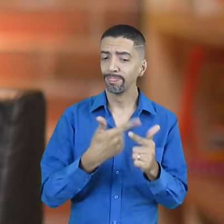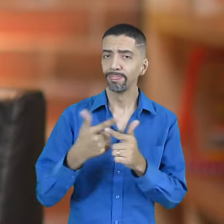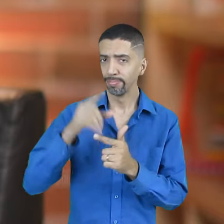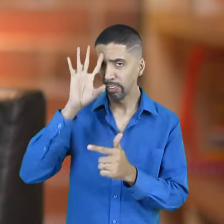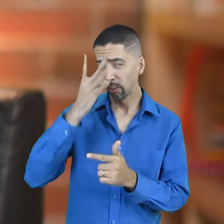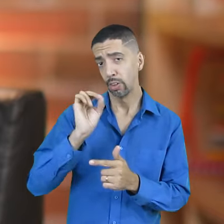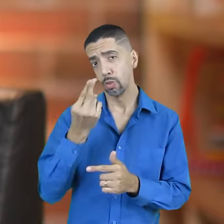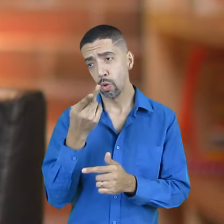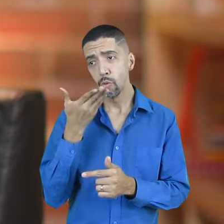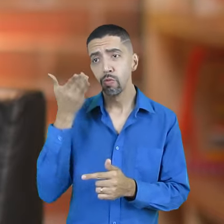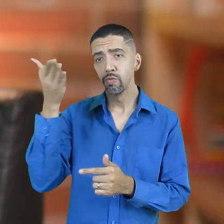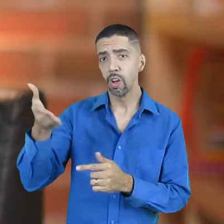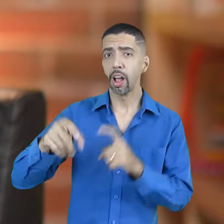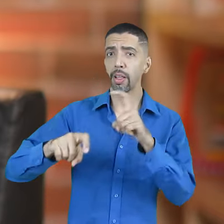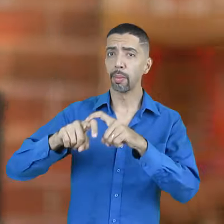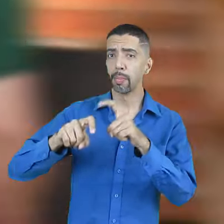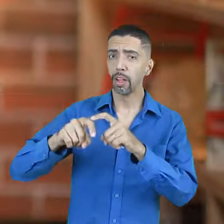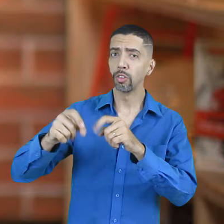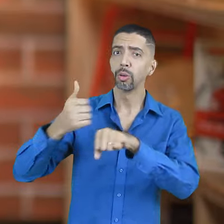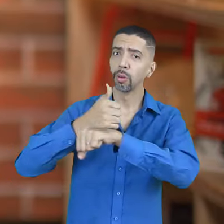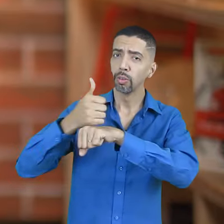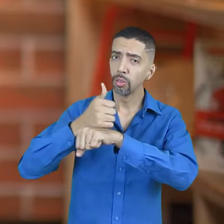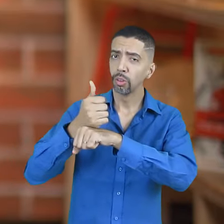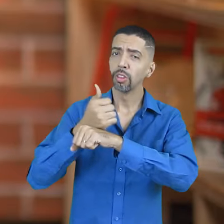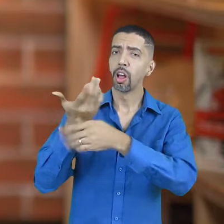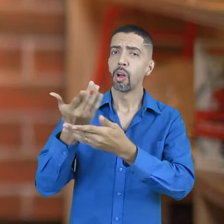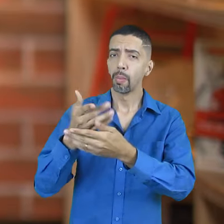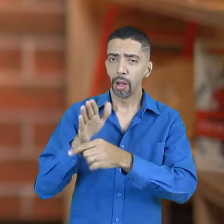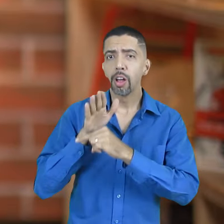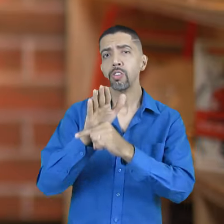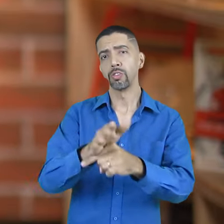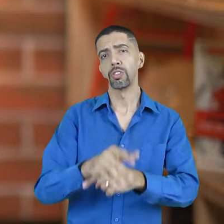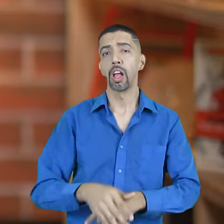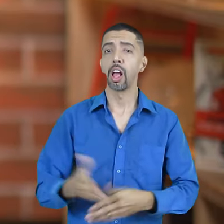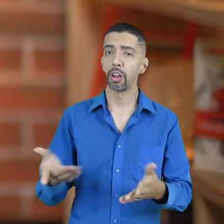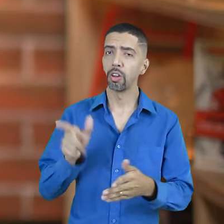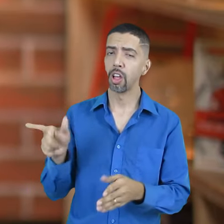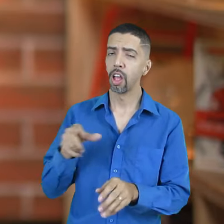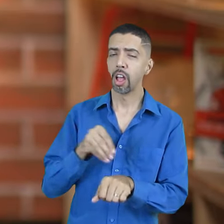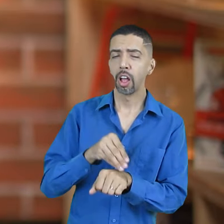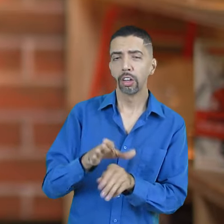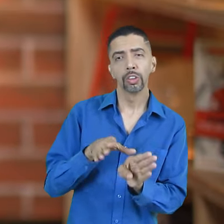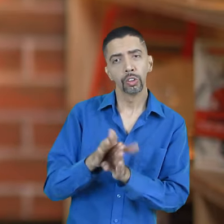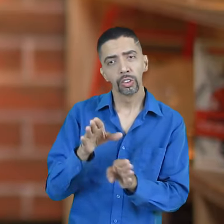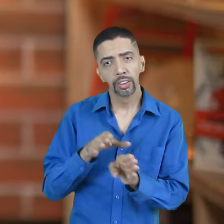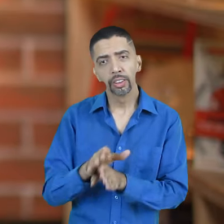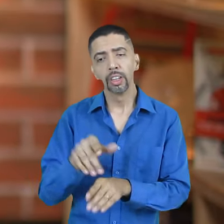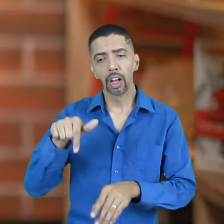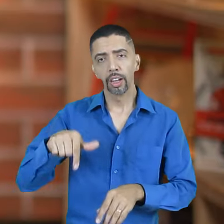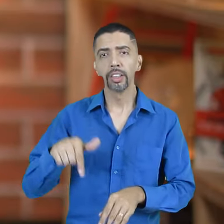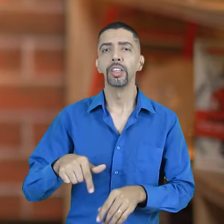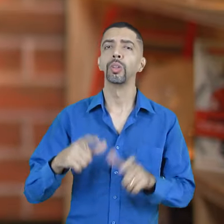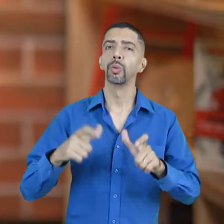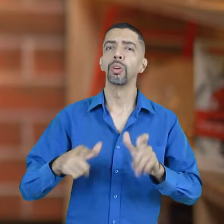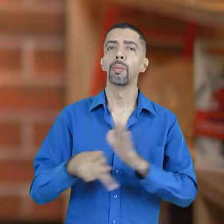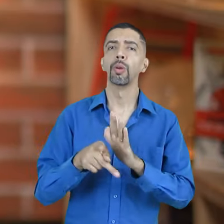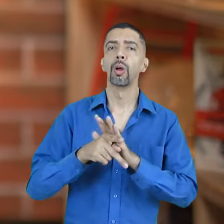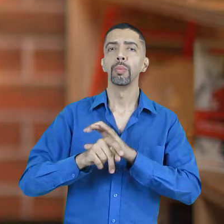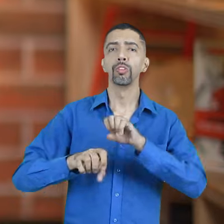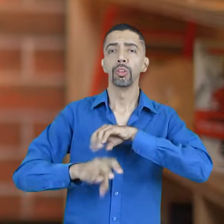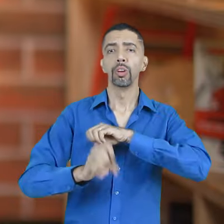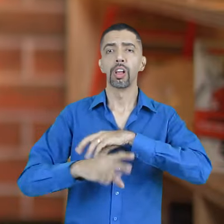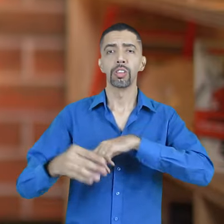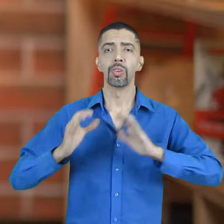um profissional para que possa auxiliá-lo. Fica aqui a minha orientação, esse espaço da educação do comportamento financeiro, que